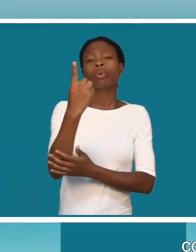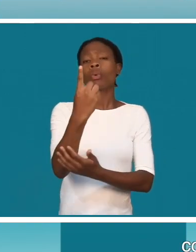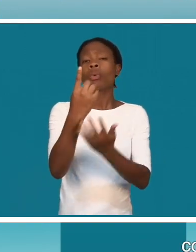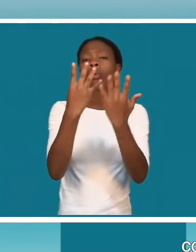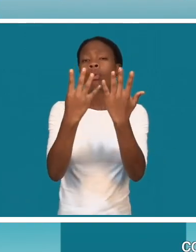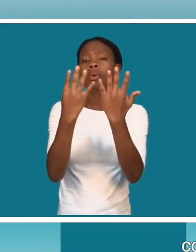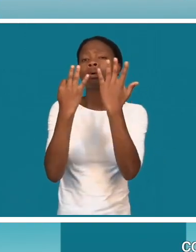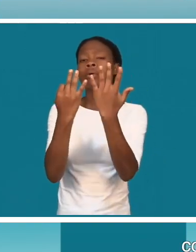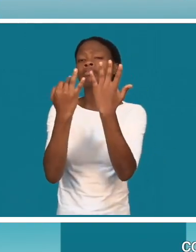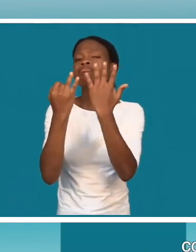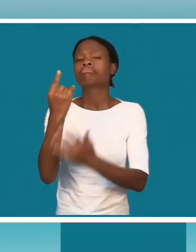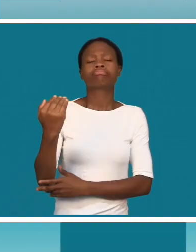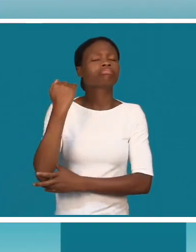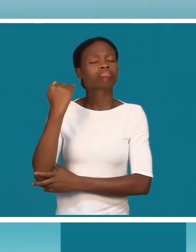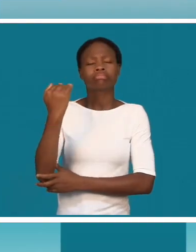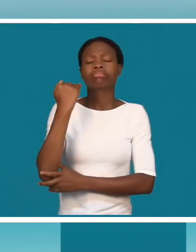1987.